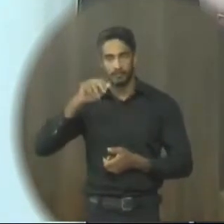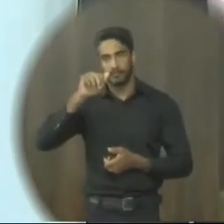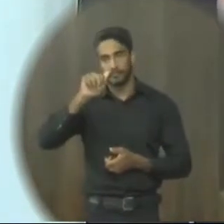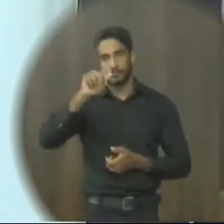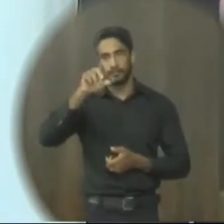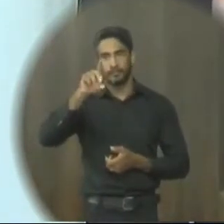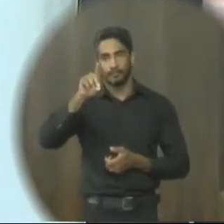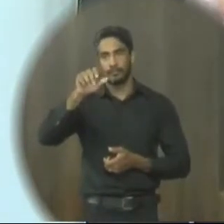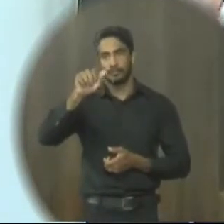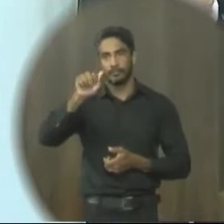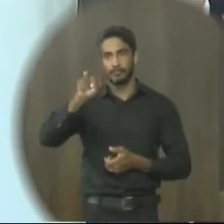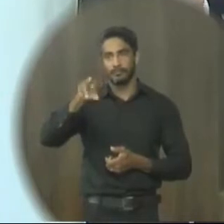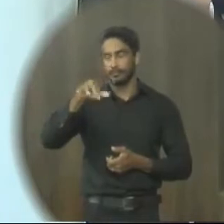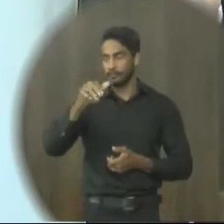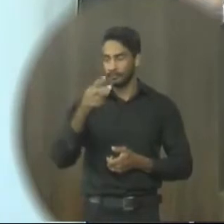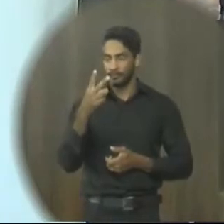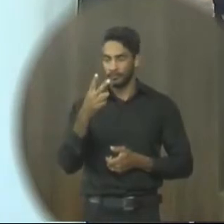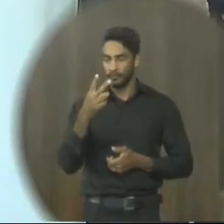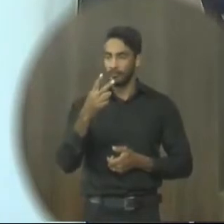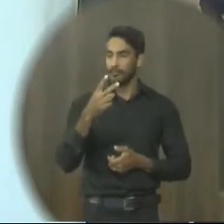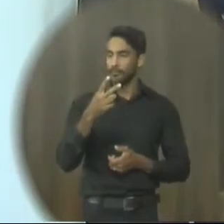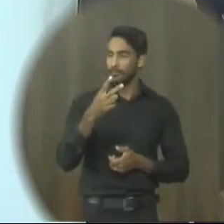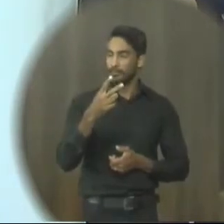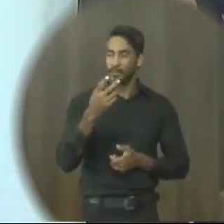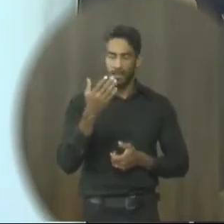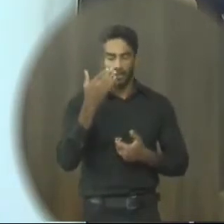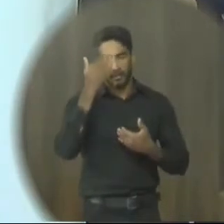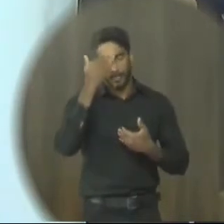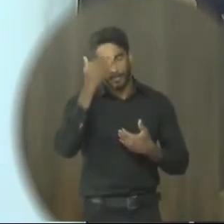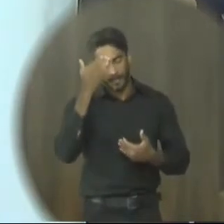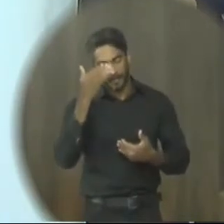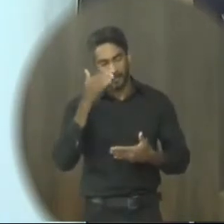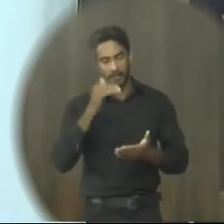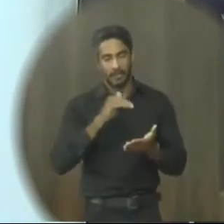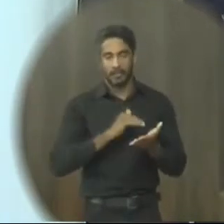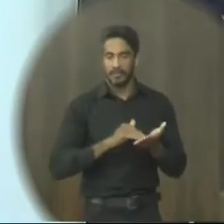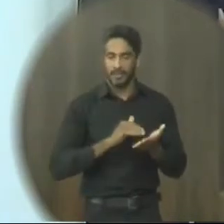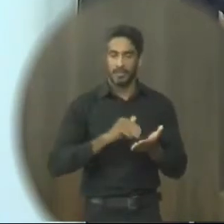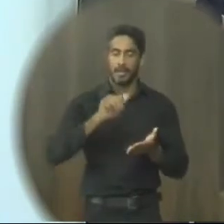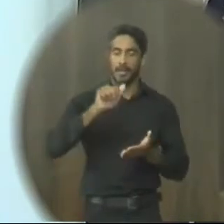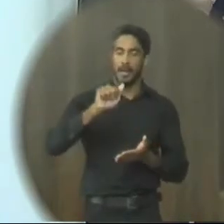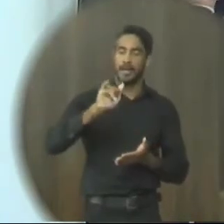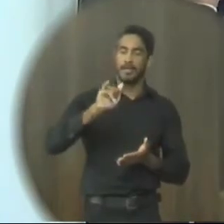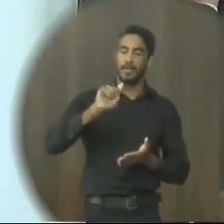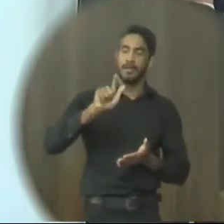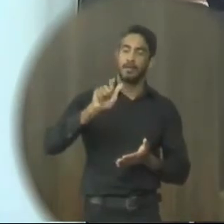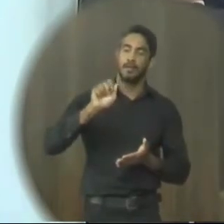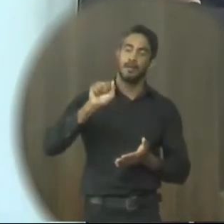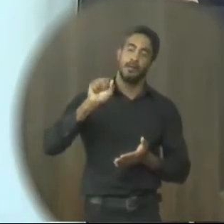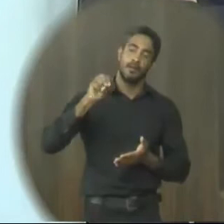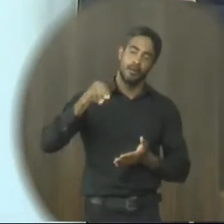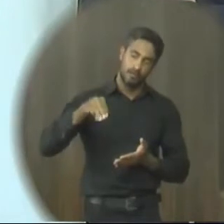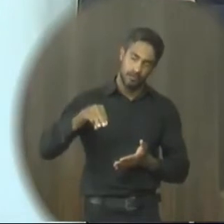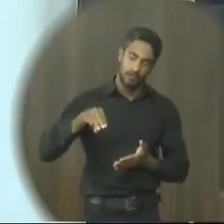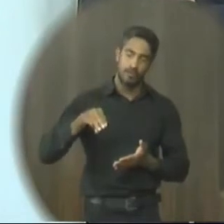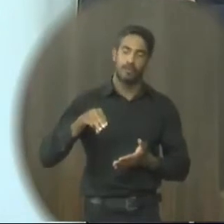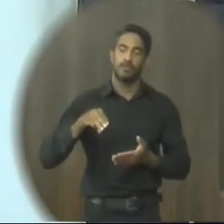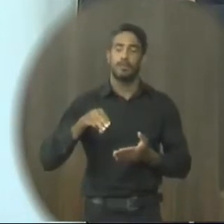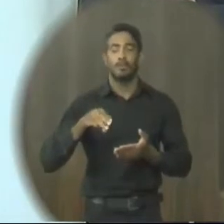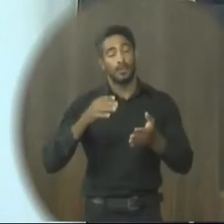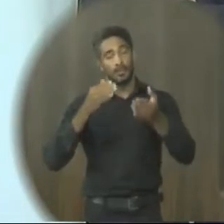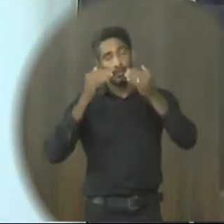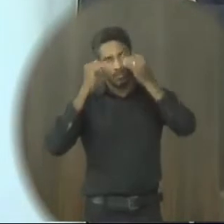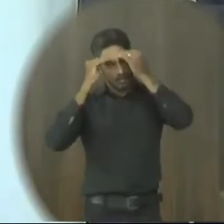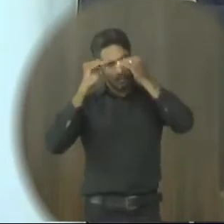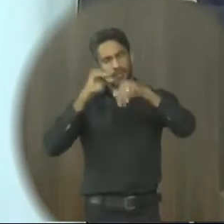Senhor presidente, demais colegas, quero aqui agradecer o secretário Ailson, que atendeu aí o chamamento da